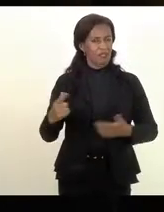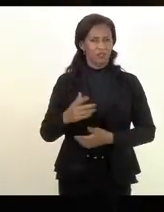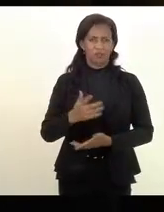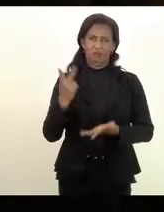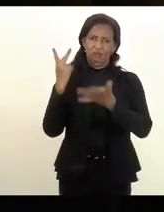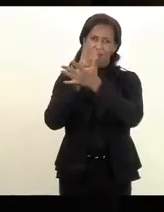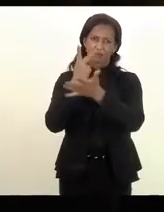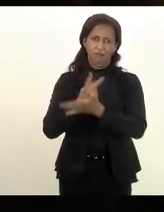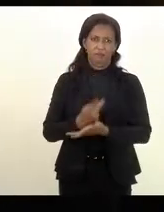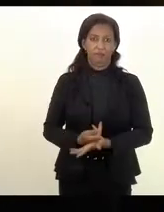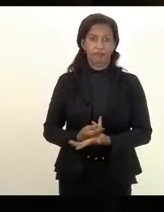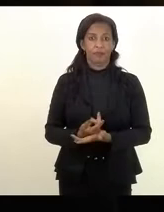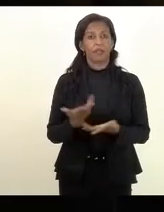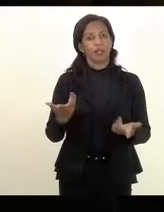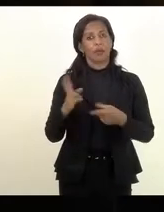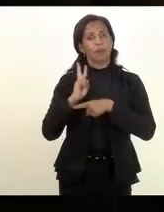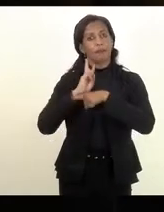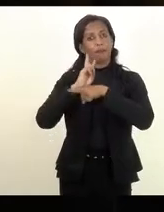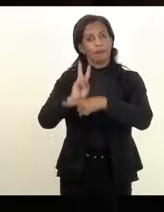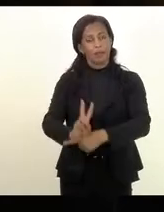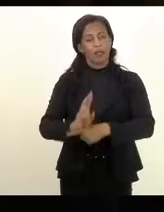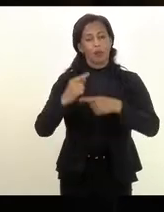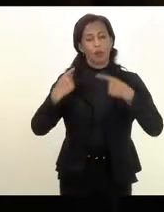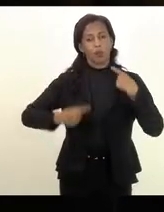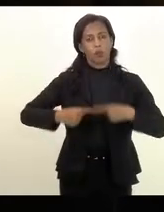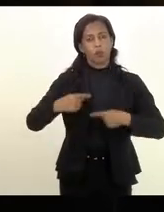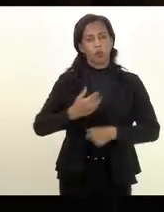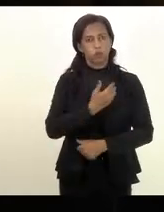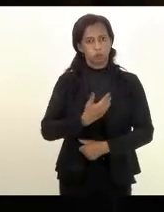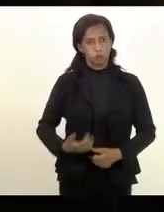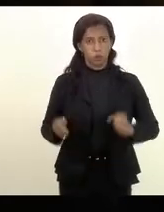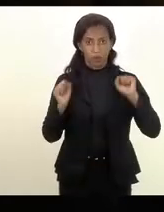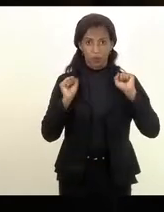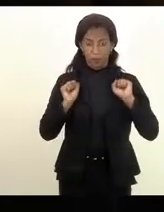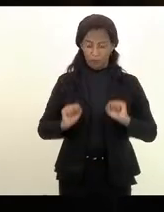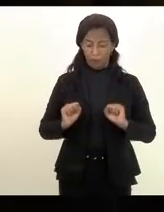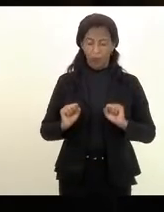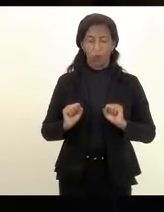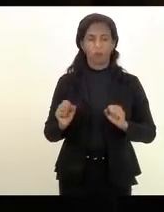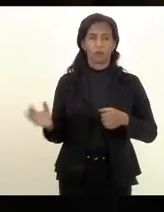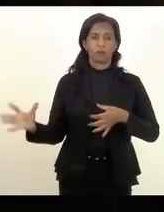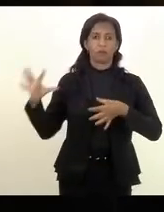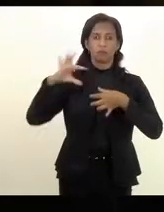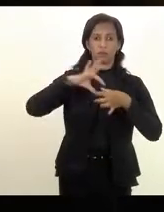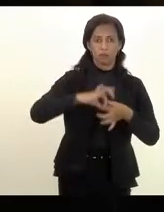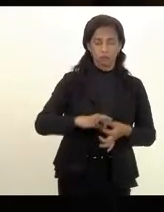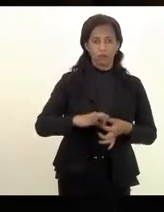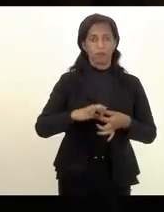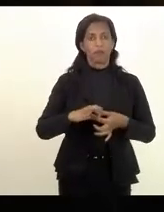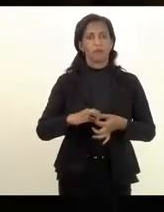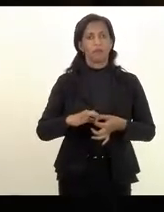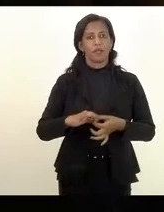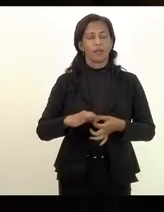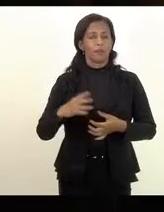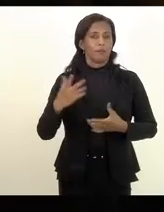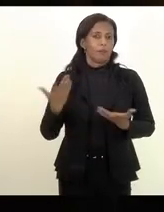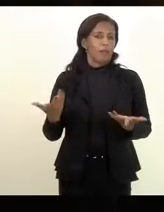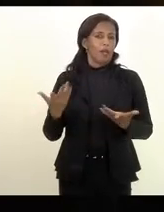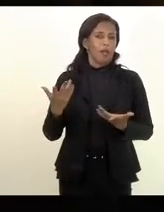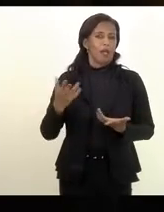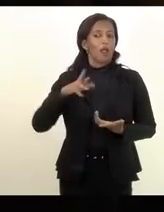então a prevenção ela parte de políticas públicas que possam ser engajadas para não só